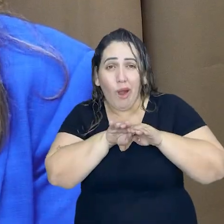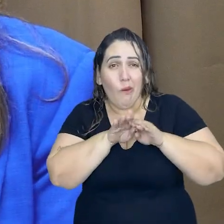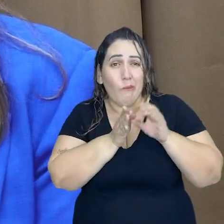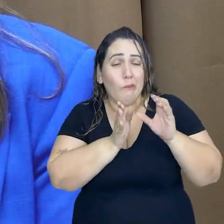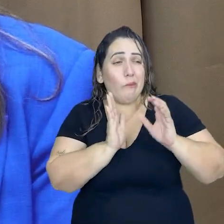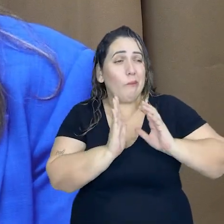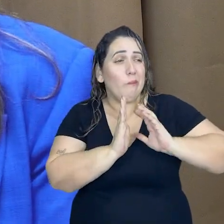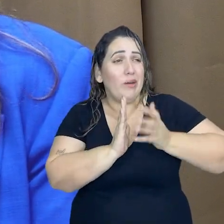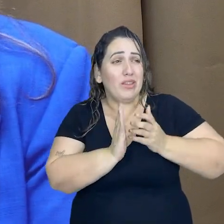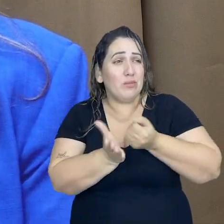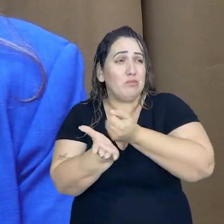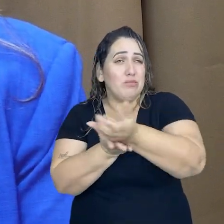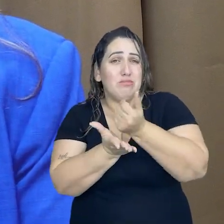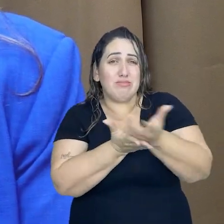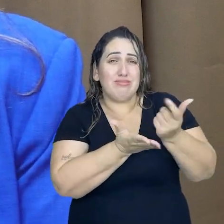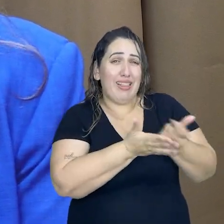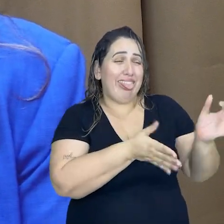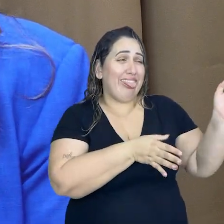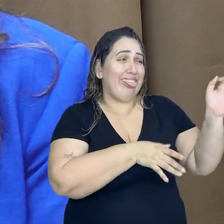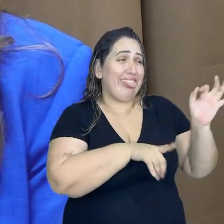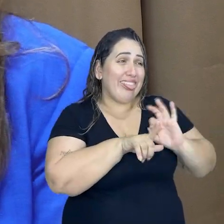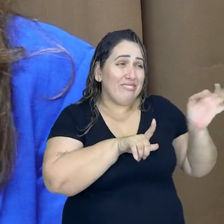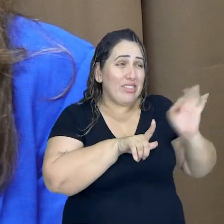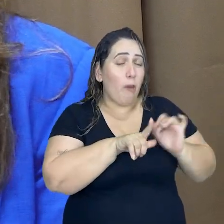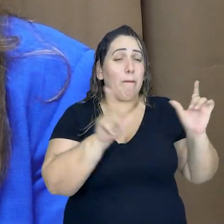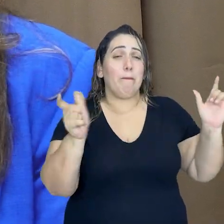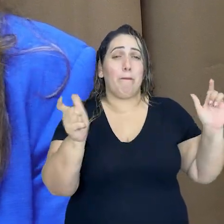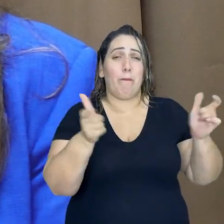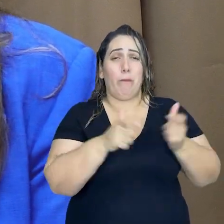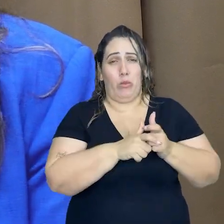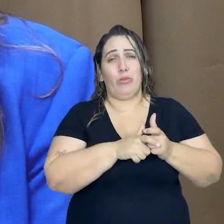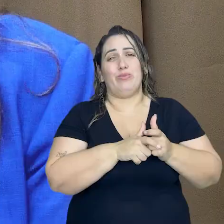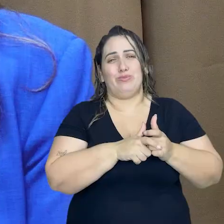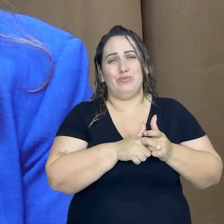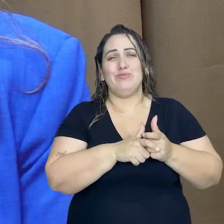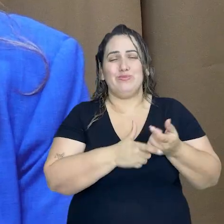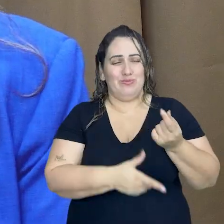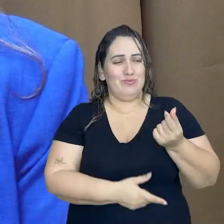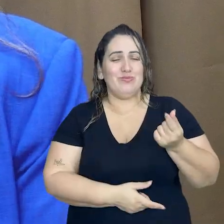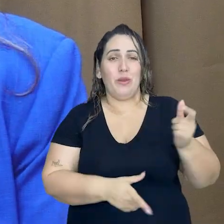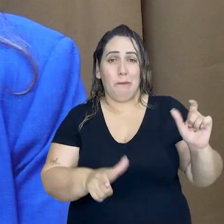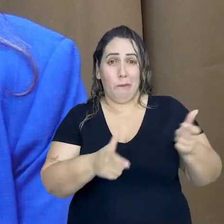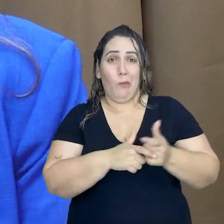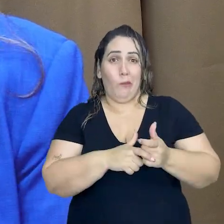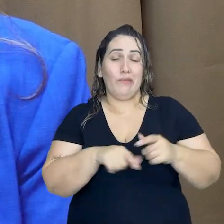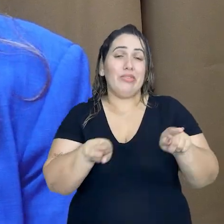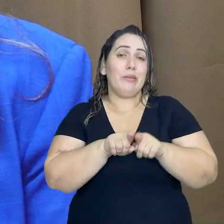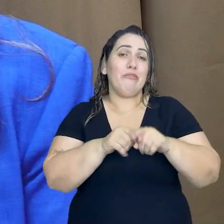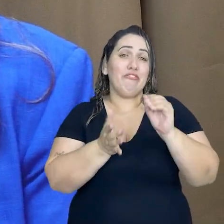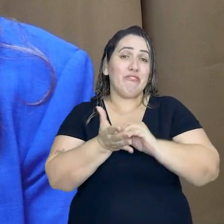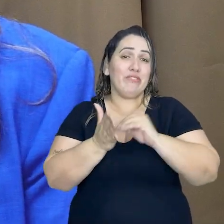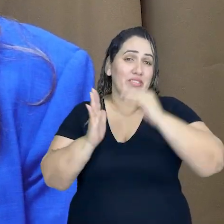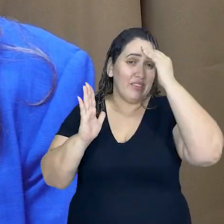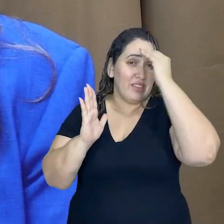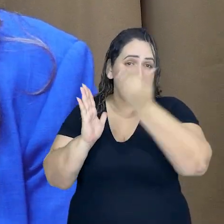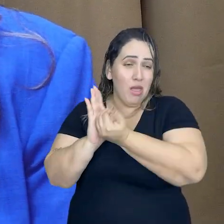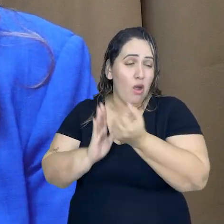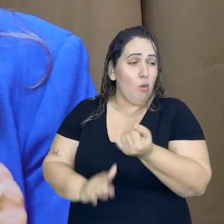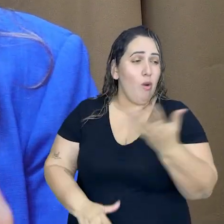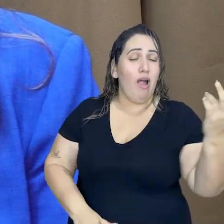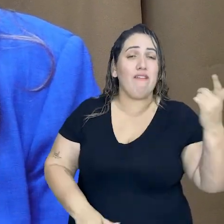menos ainda, né, do que o fundo partidário, e o restante também respeitando a ocupação das cadeiras da Câmara e do